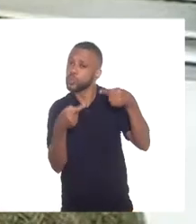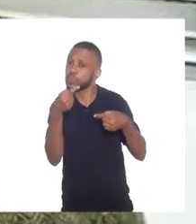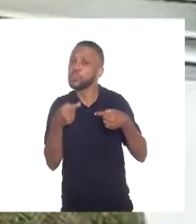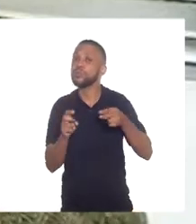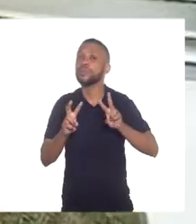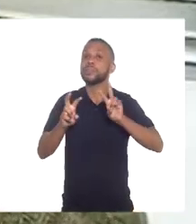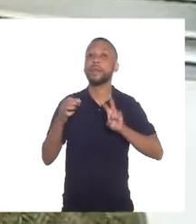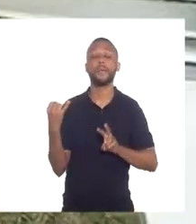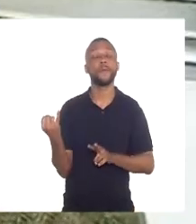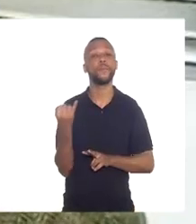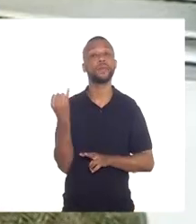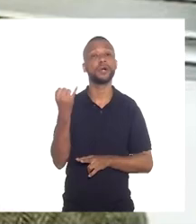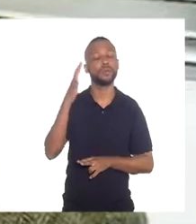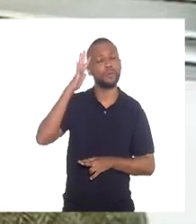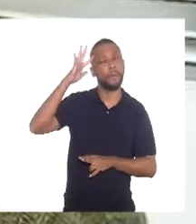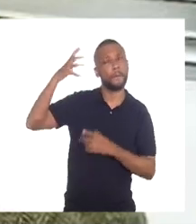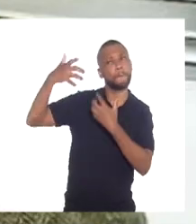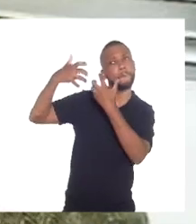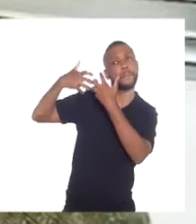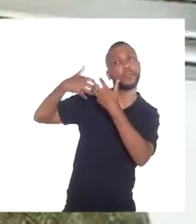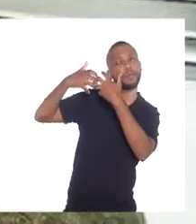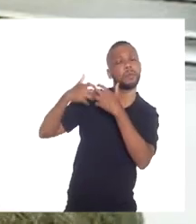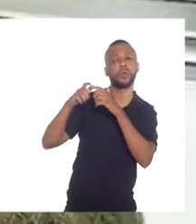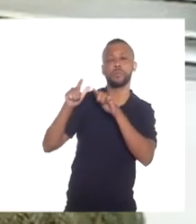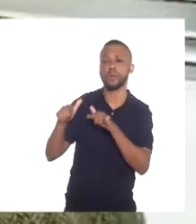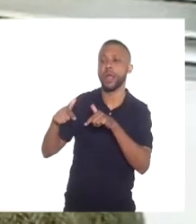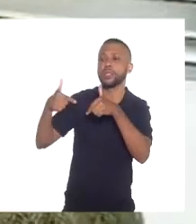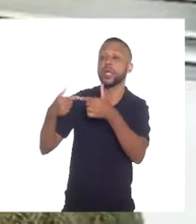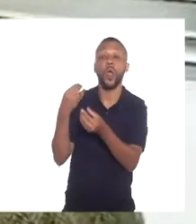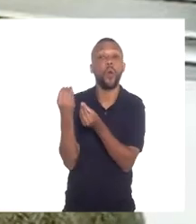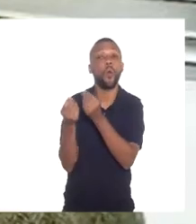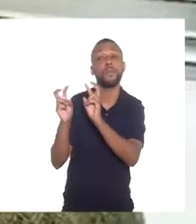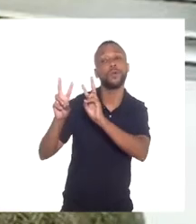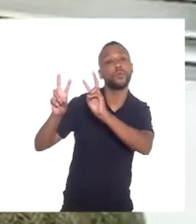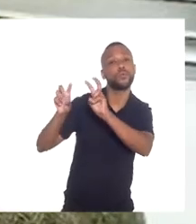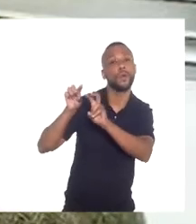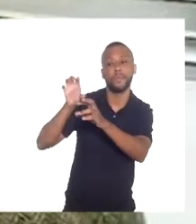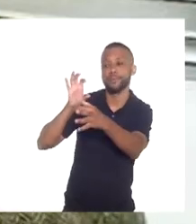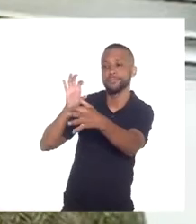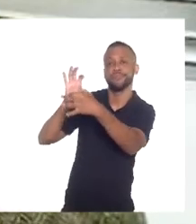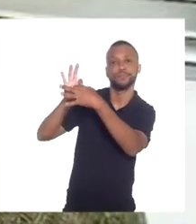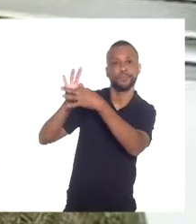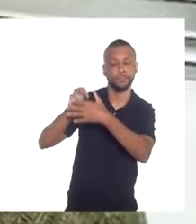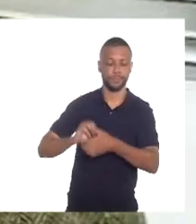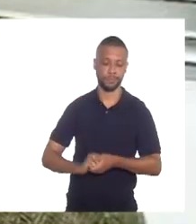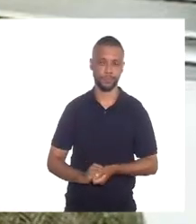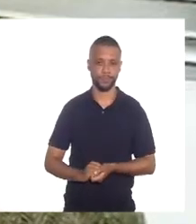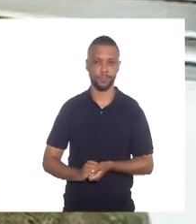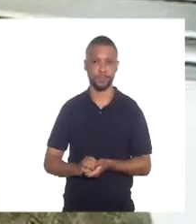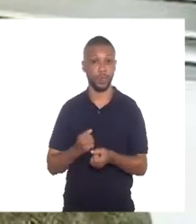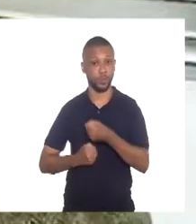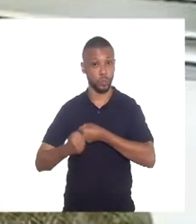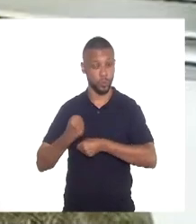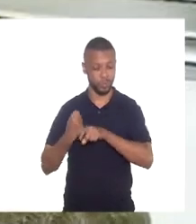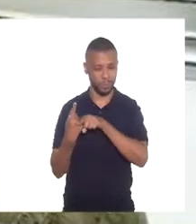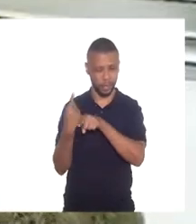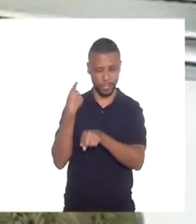sobre o pensamento e a forma de agir sobre esse assunto. Vou repassar todo esse material para a